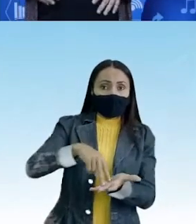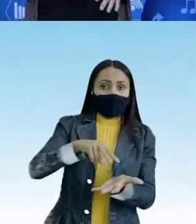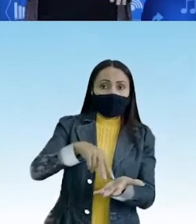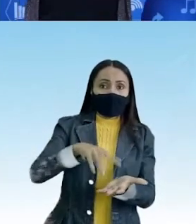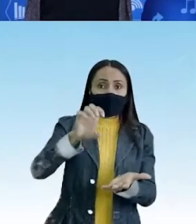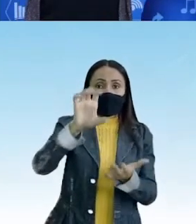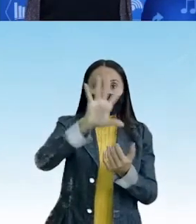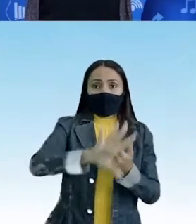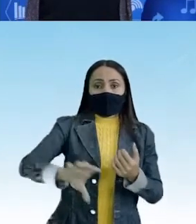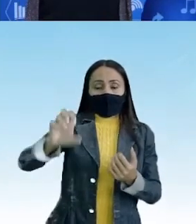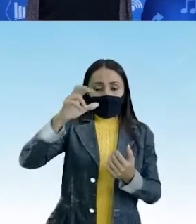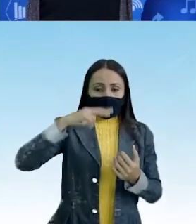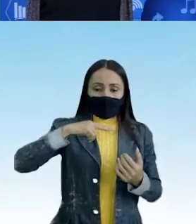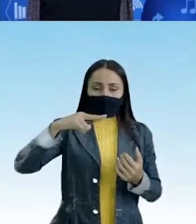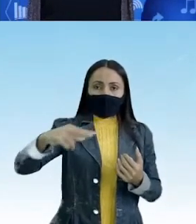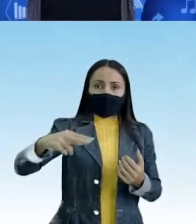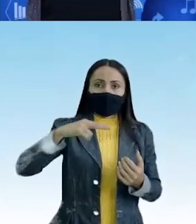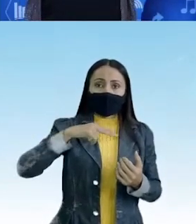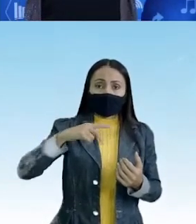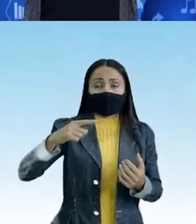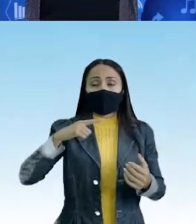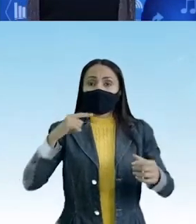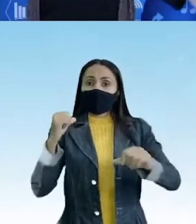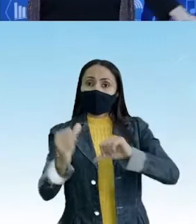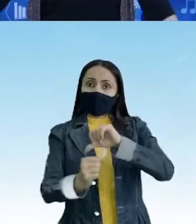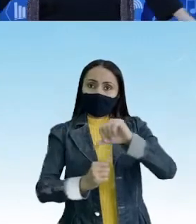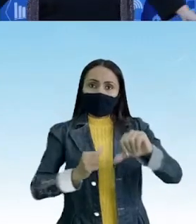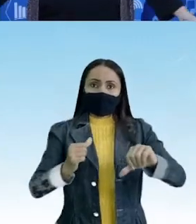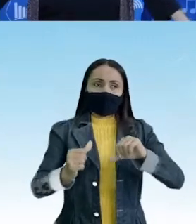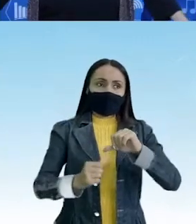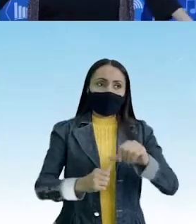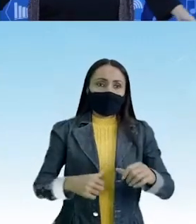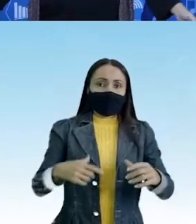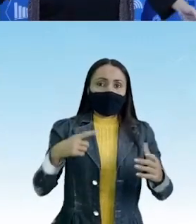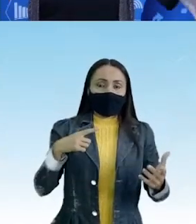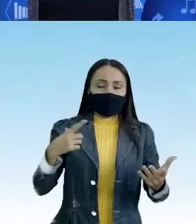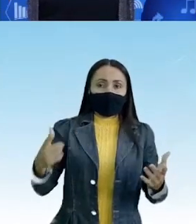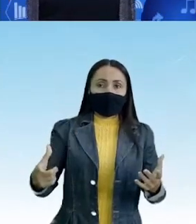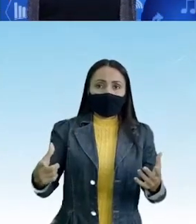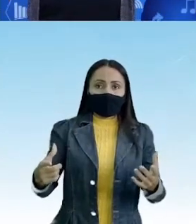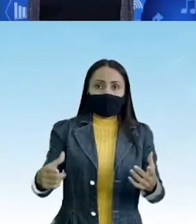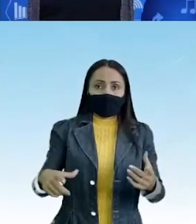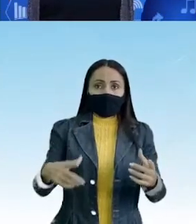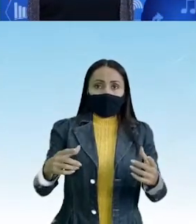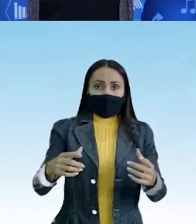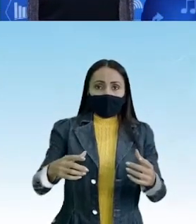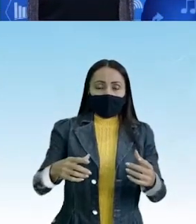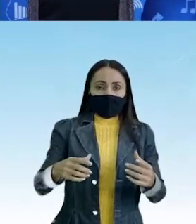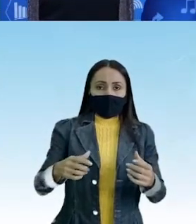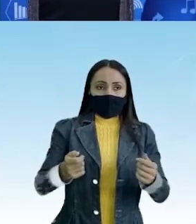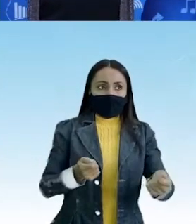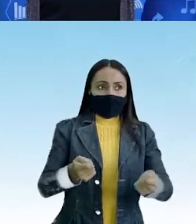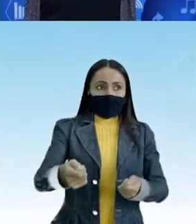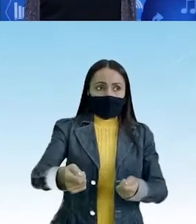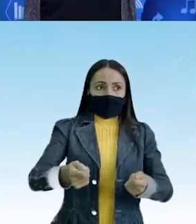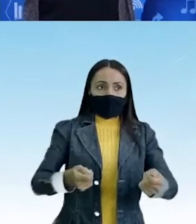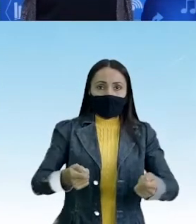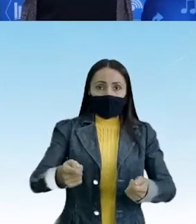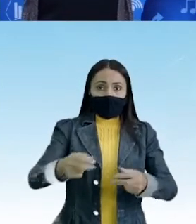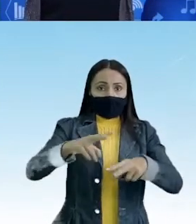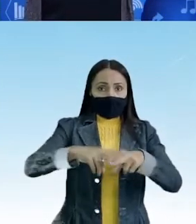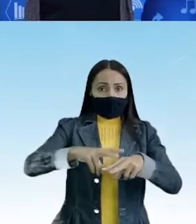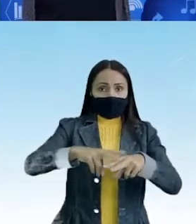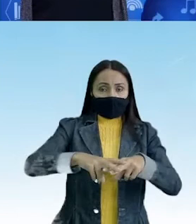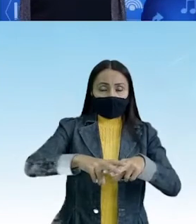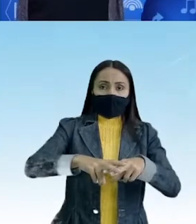entendeu? E vieram com algumas modificações e nós temos a quadrilha que é hoje, hein? Que eu dançava muito. Tem muitas das quadrilhas,